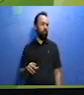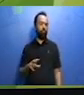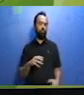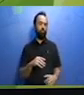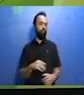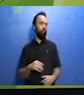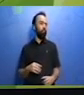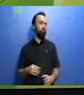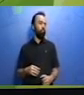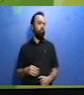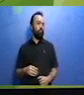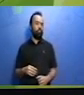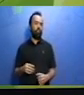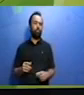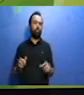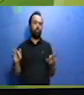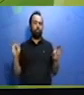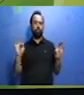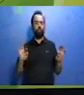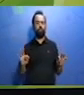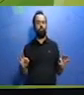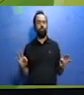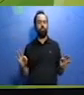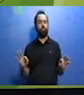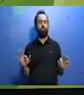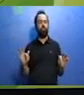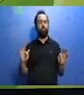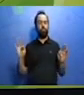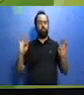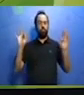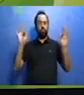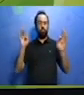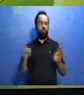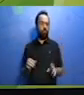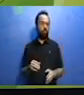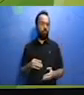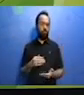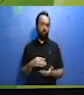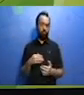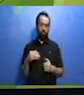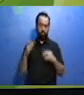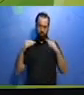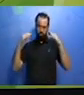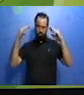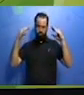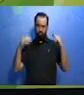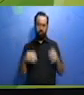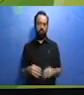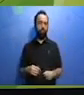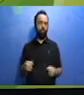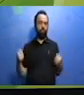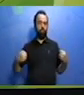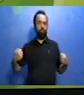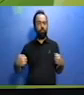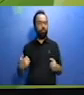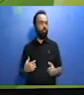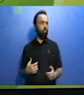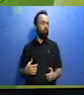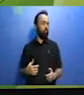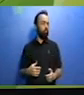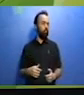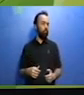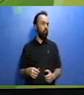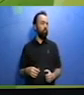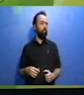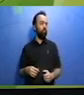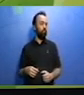do pré-sal, ela demanda tecnologias avançadas, porque há necessidade de concessão ou partilha com outros países, por isso